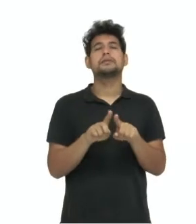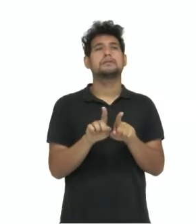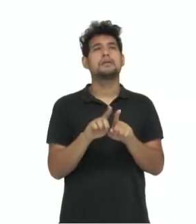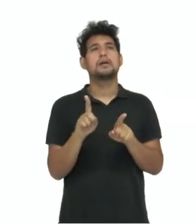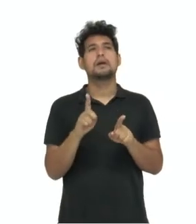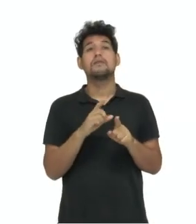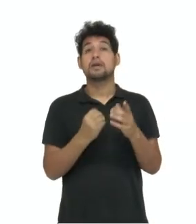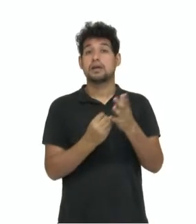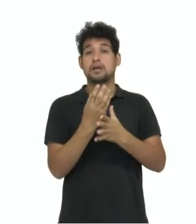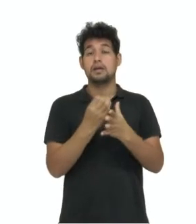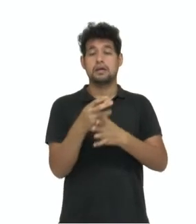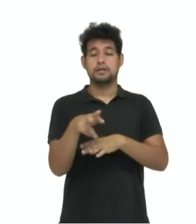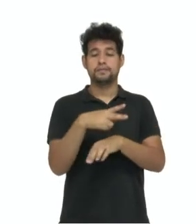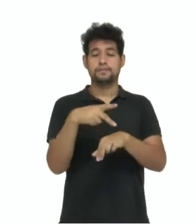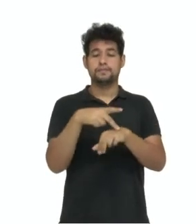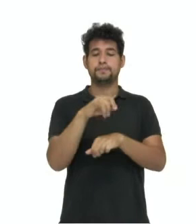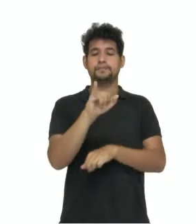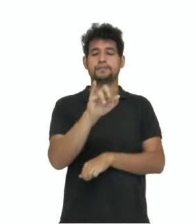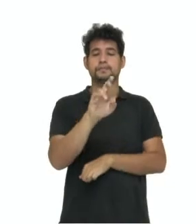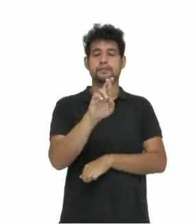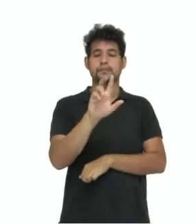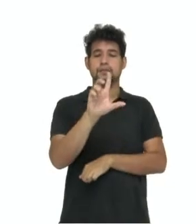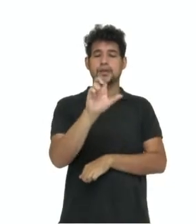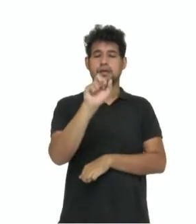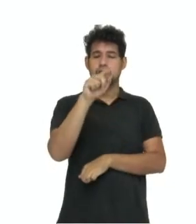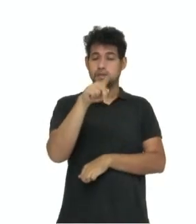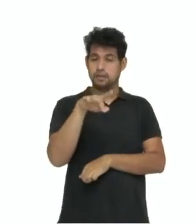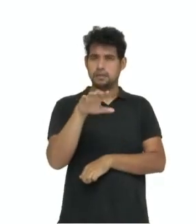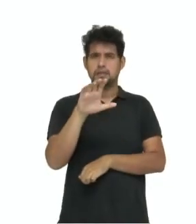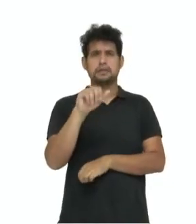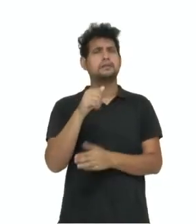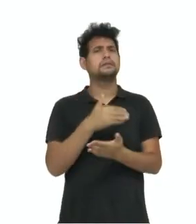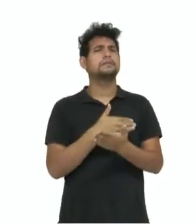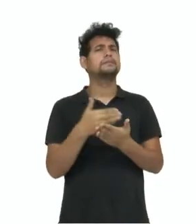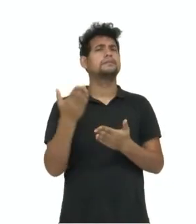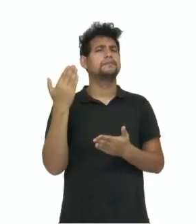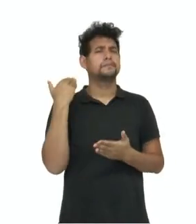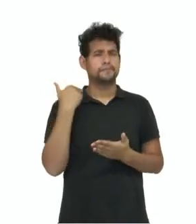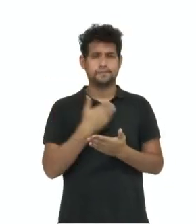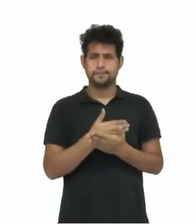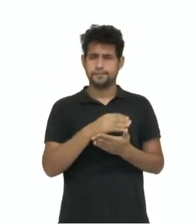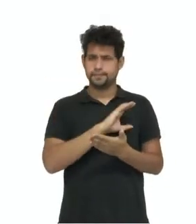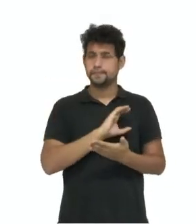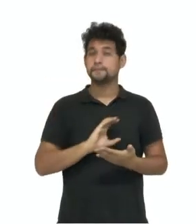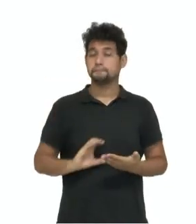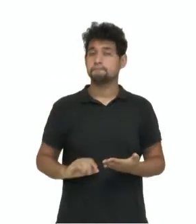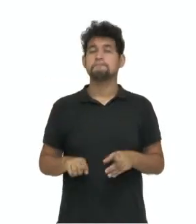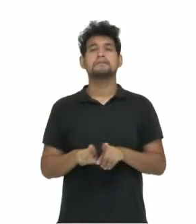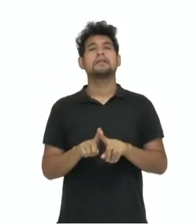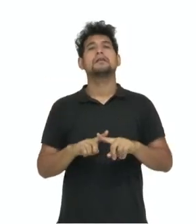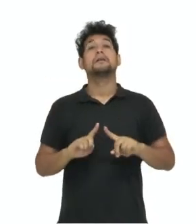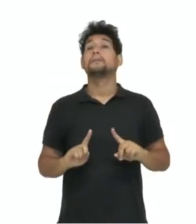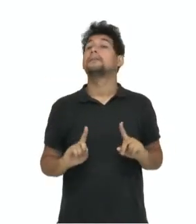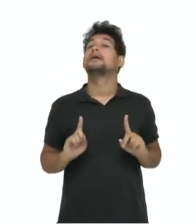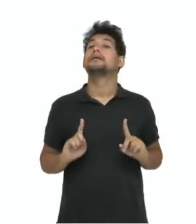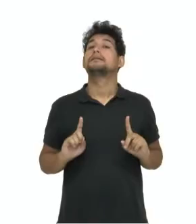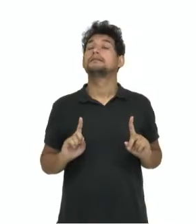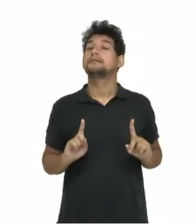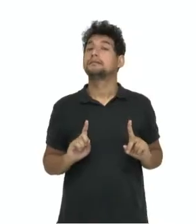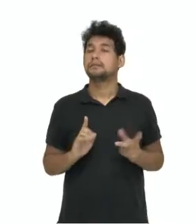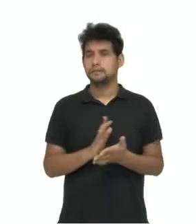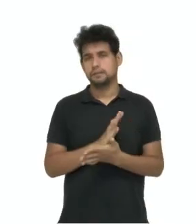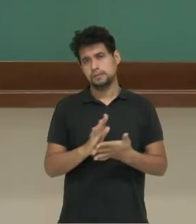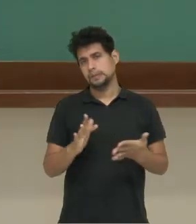na Irlanda. O lançamento do martelo data do início da era cristã. Diz a lenda